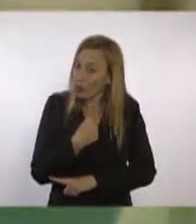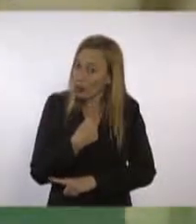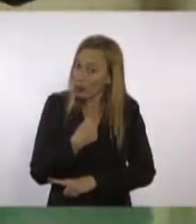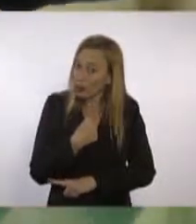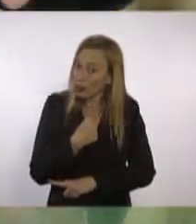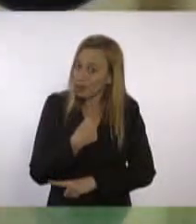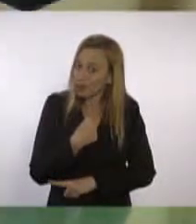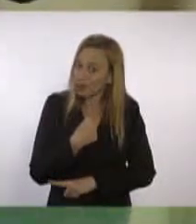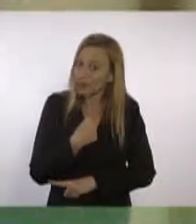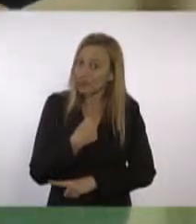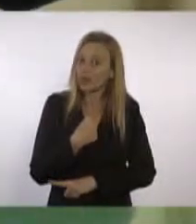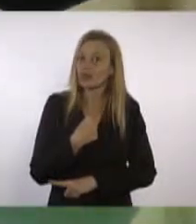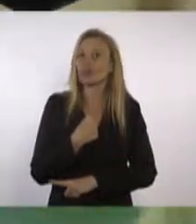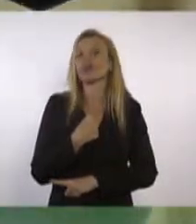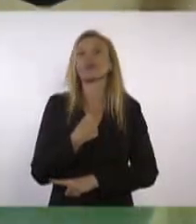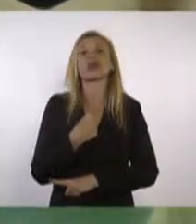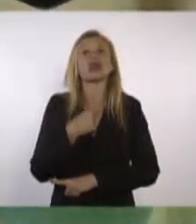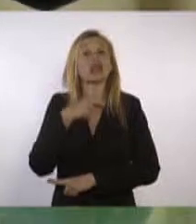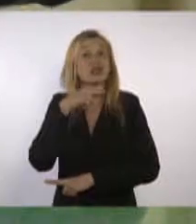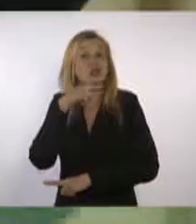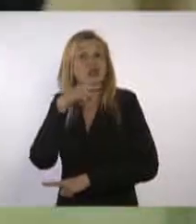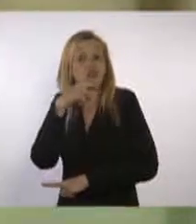no benefício da dúvida,